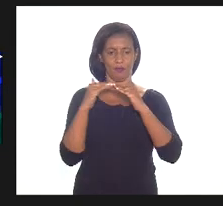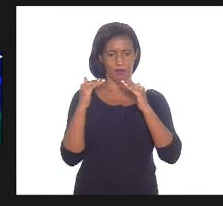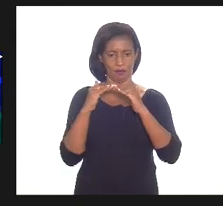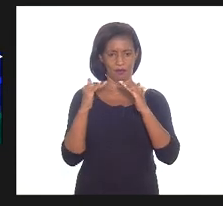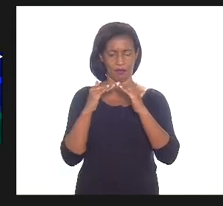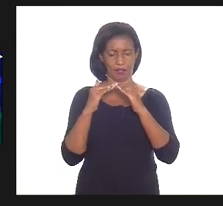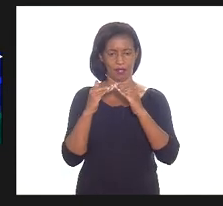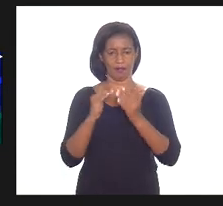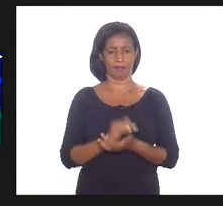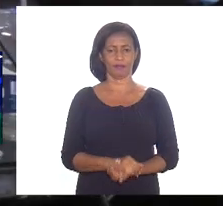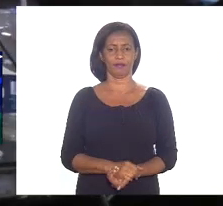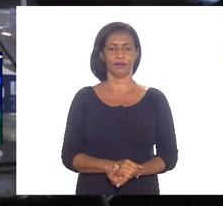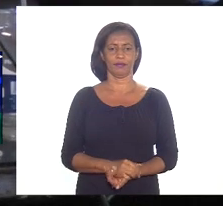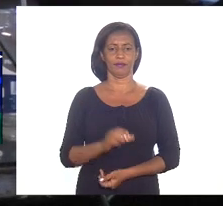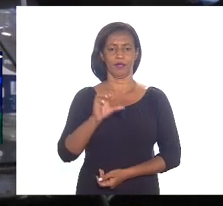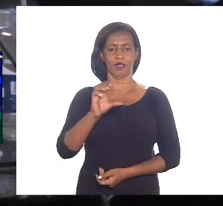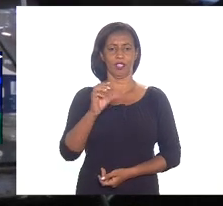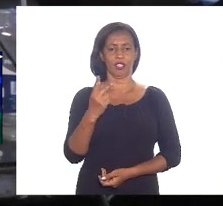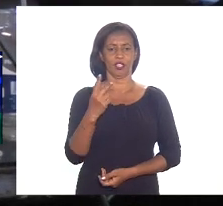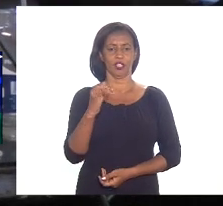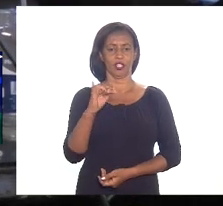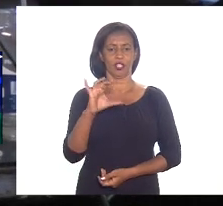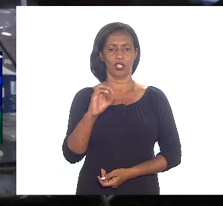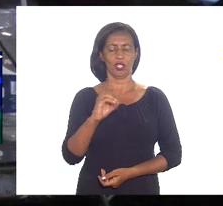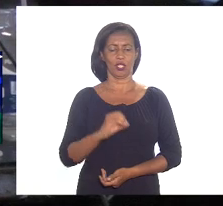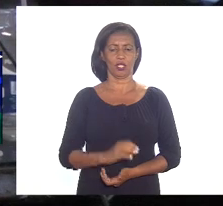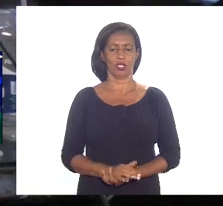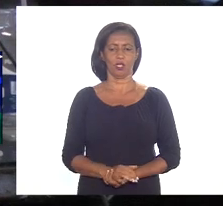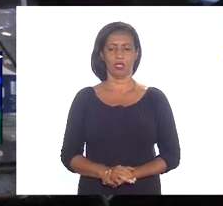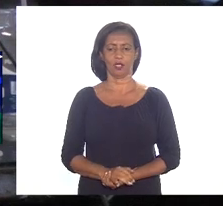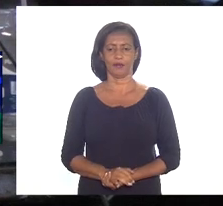Presidente Deputado Chico Machado